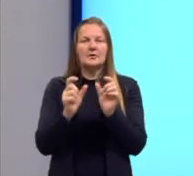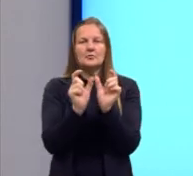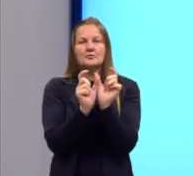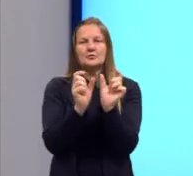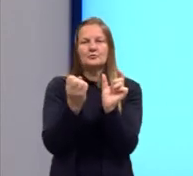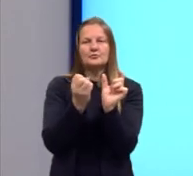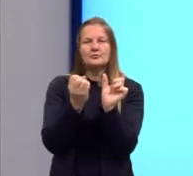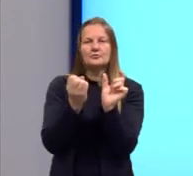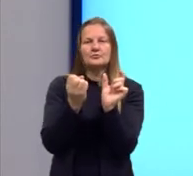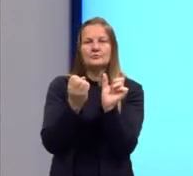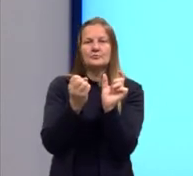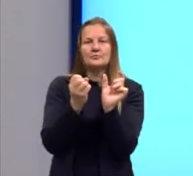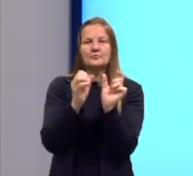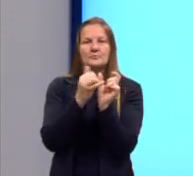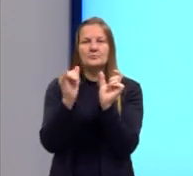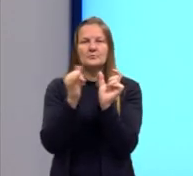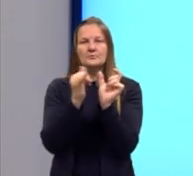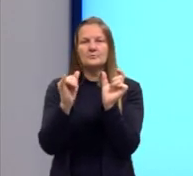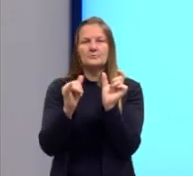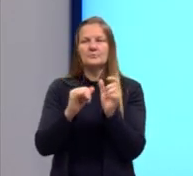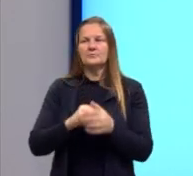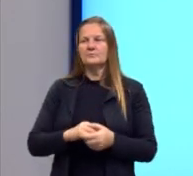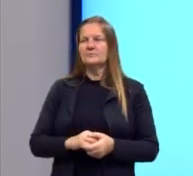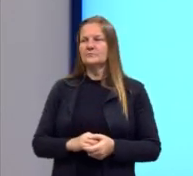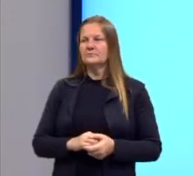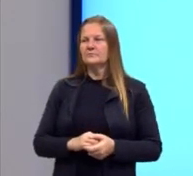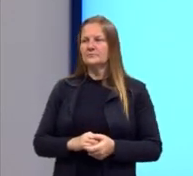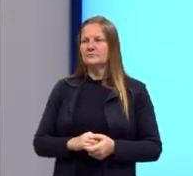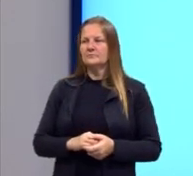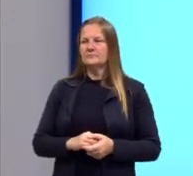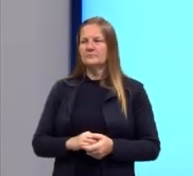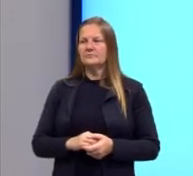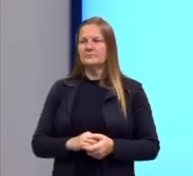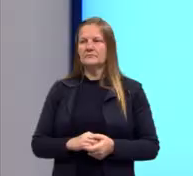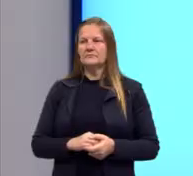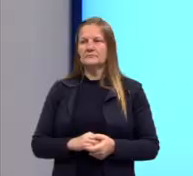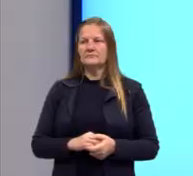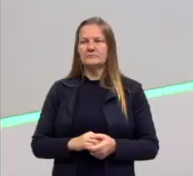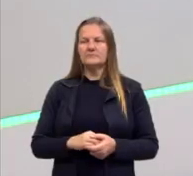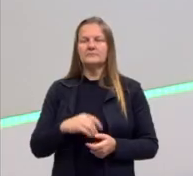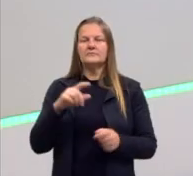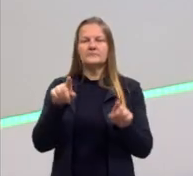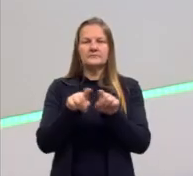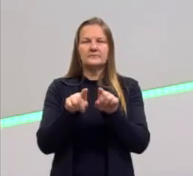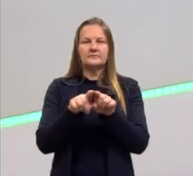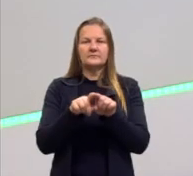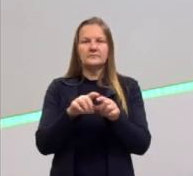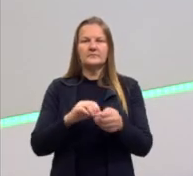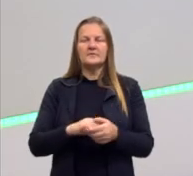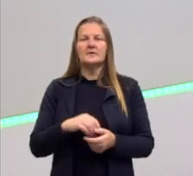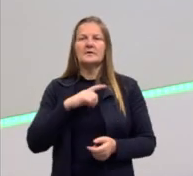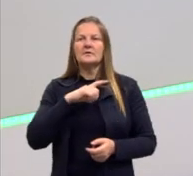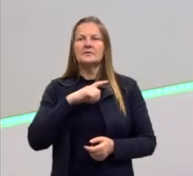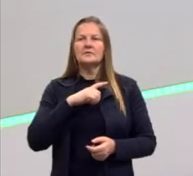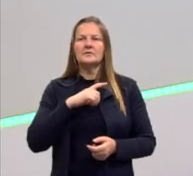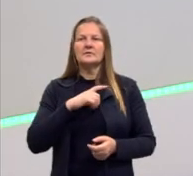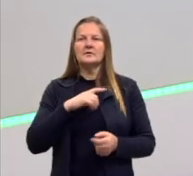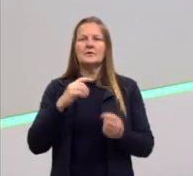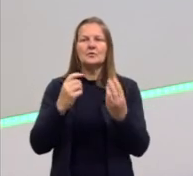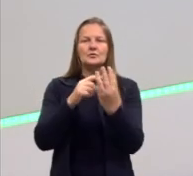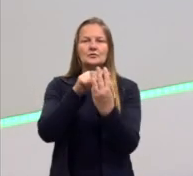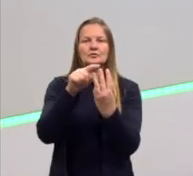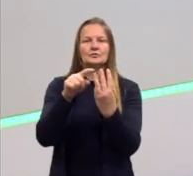resistor o que vocês quiserem aí vocês podem construindo o circuito elétrico de vocês nesse aqui o coloquei não a bateria